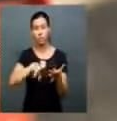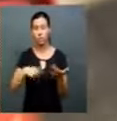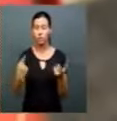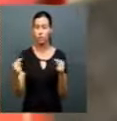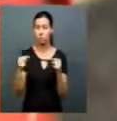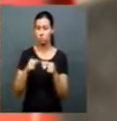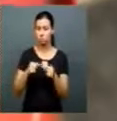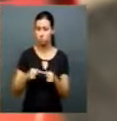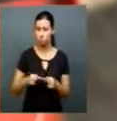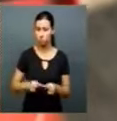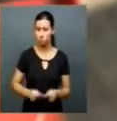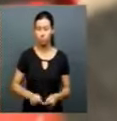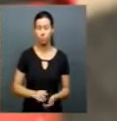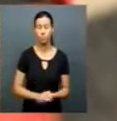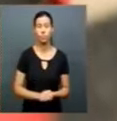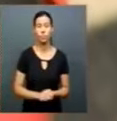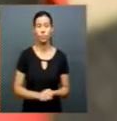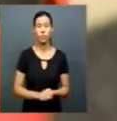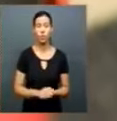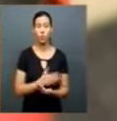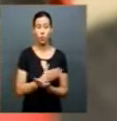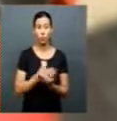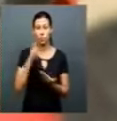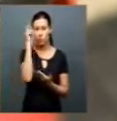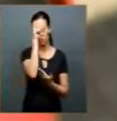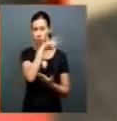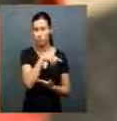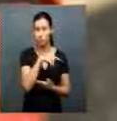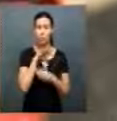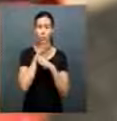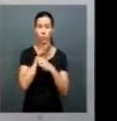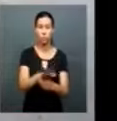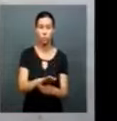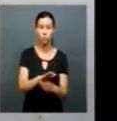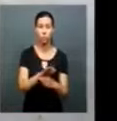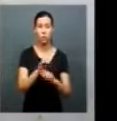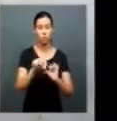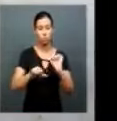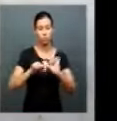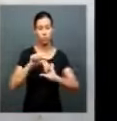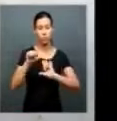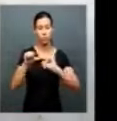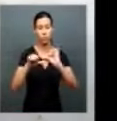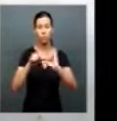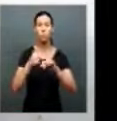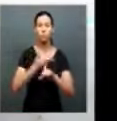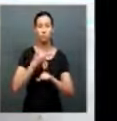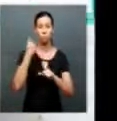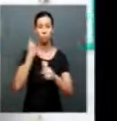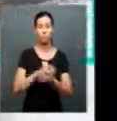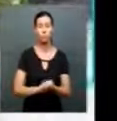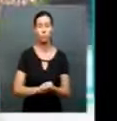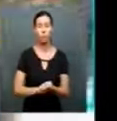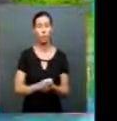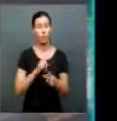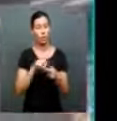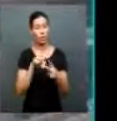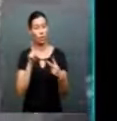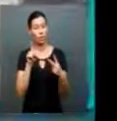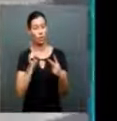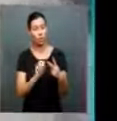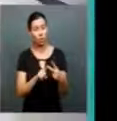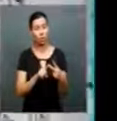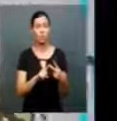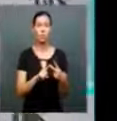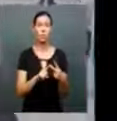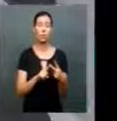Os desafios do início acabaram servindo para ajudar na melhoria do serviço. Hoje, eles atendem dois clientes de segmentos